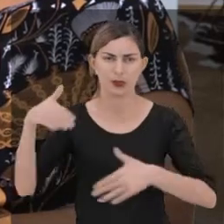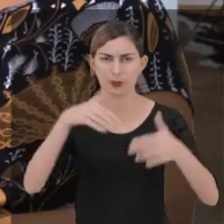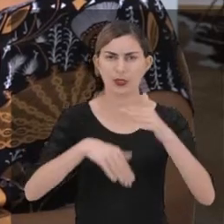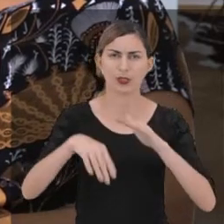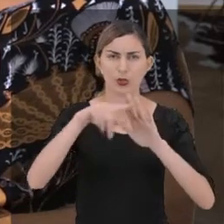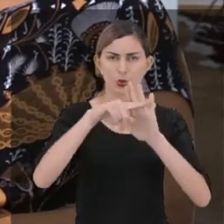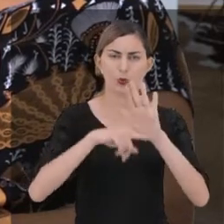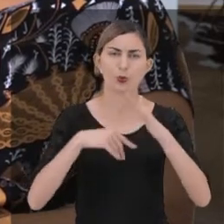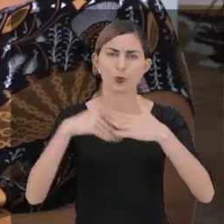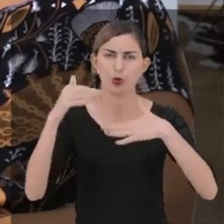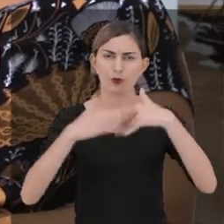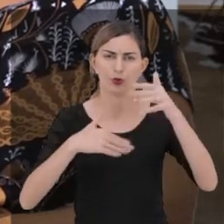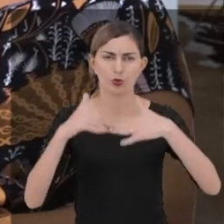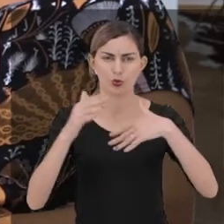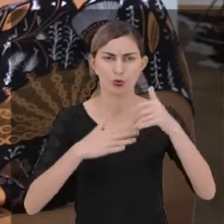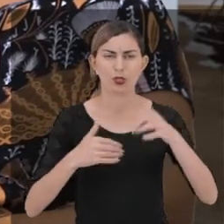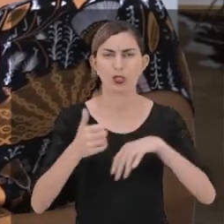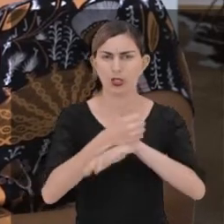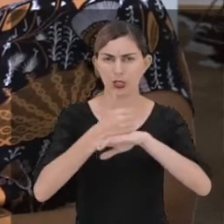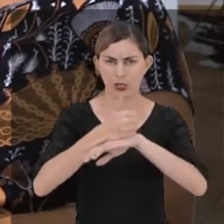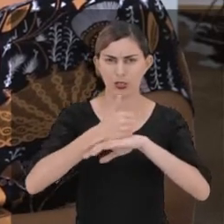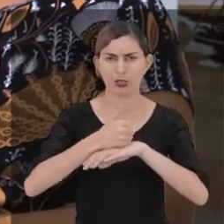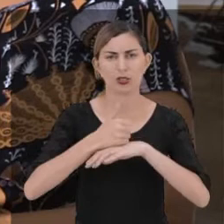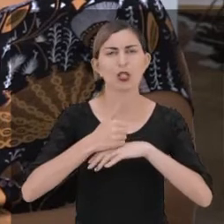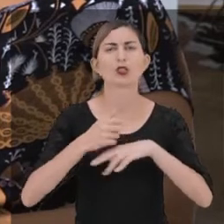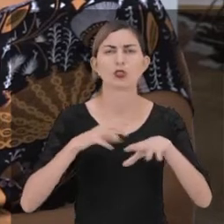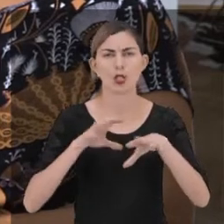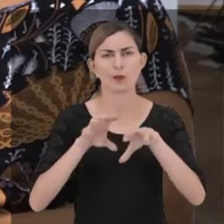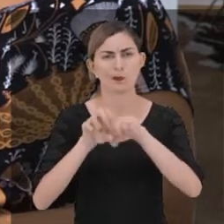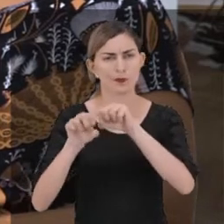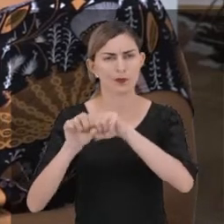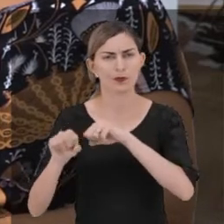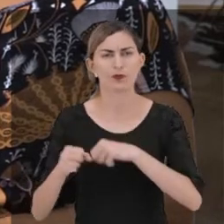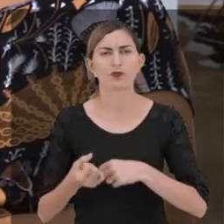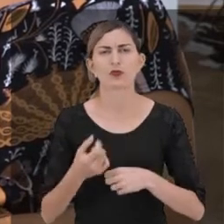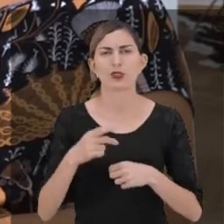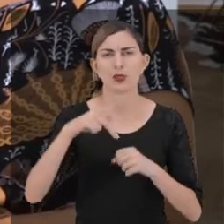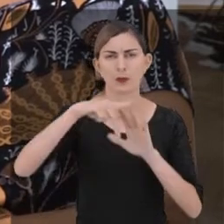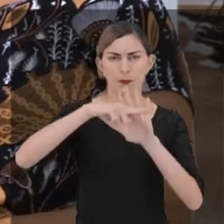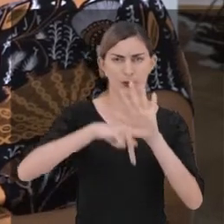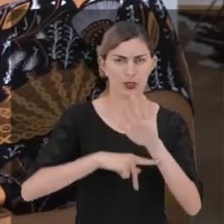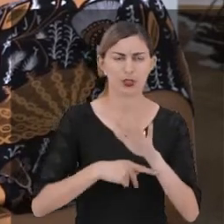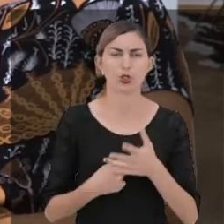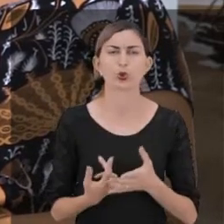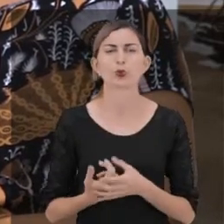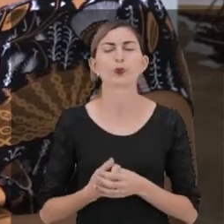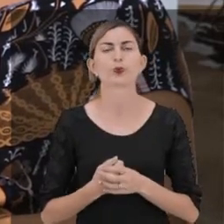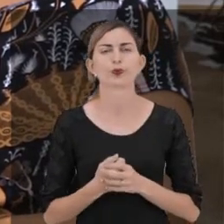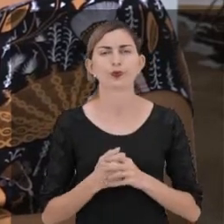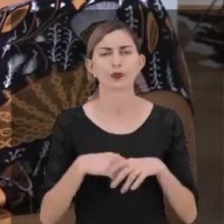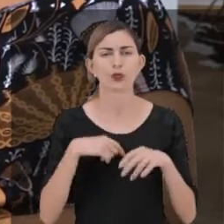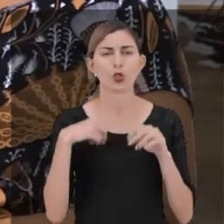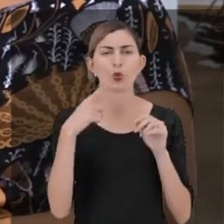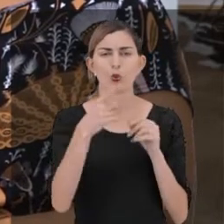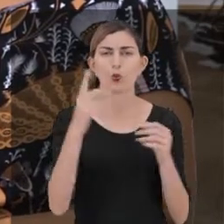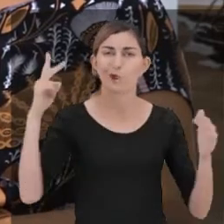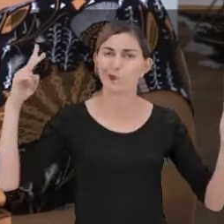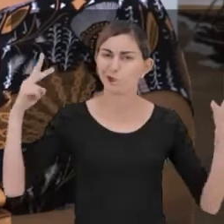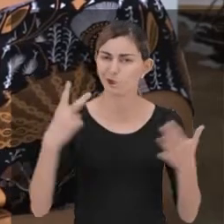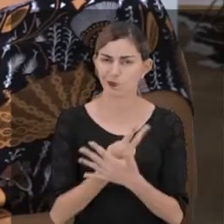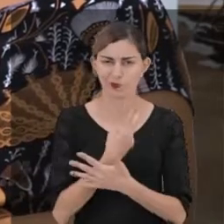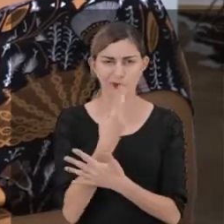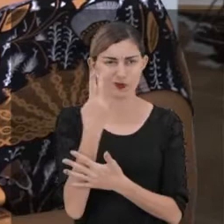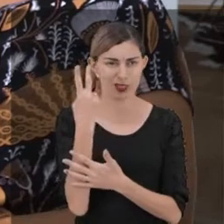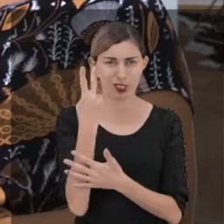os profissionais eles estão habilitados a receber esse plano. E por um